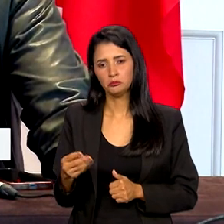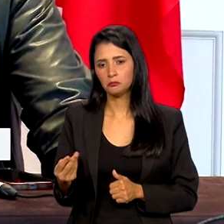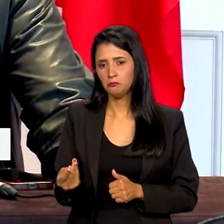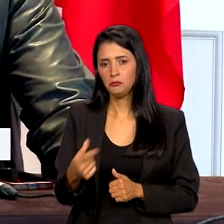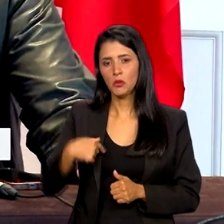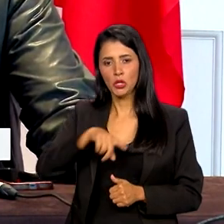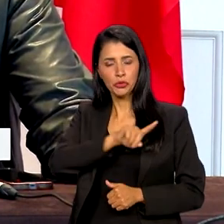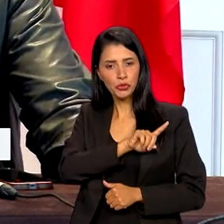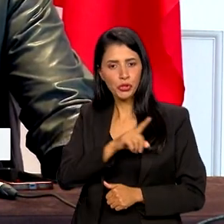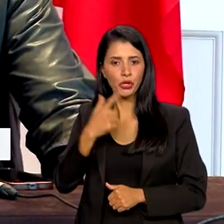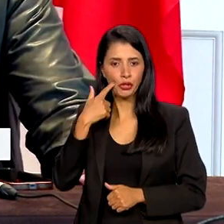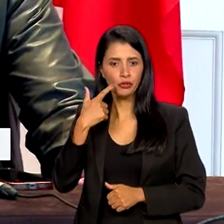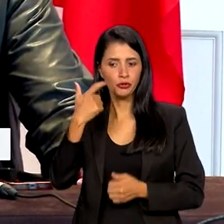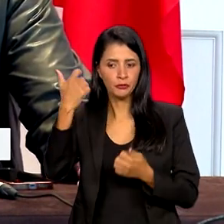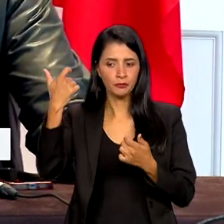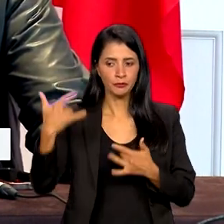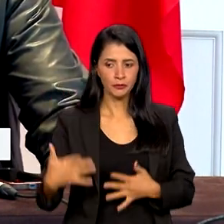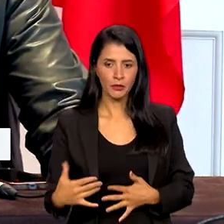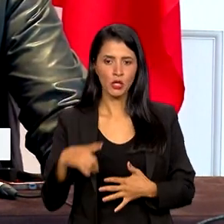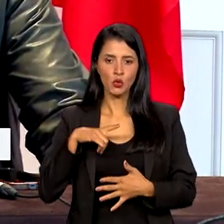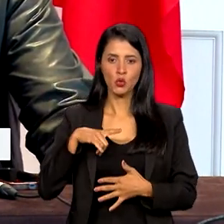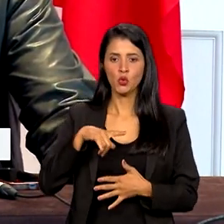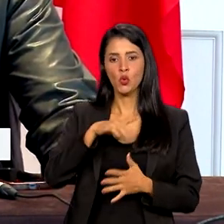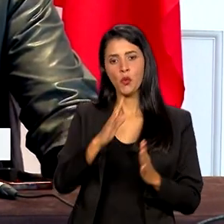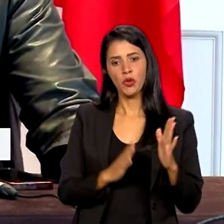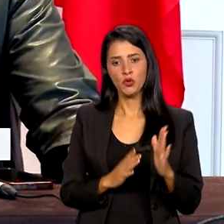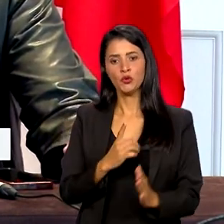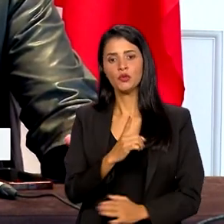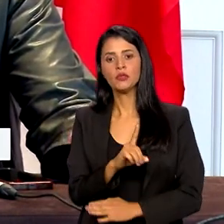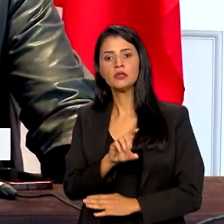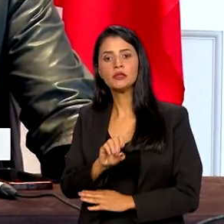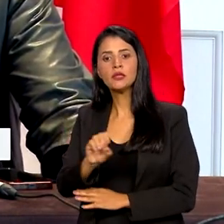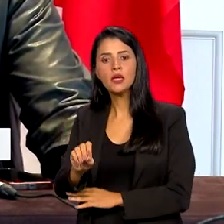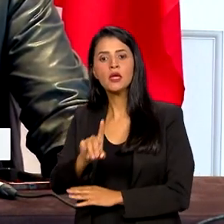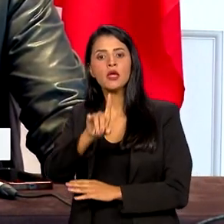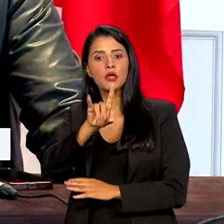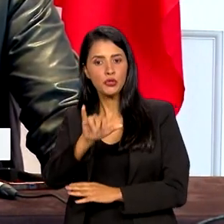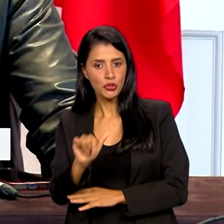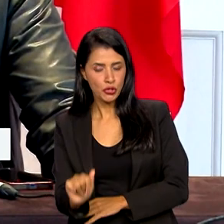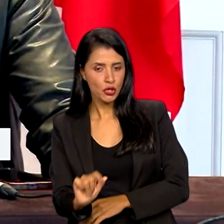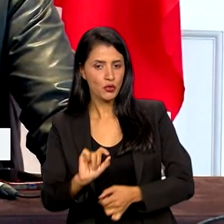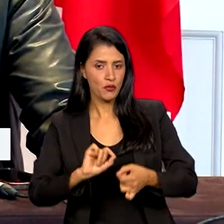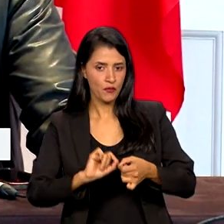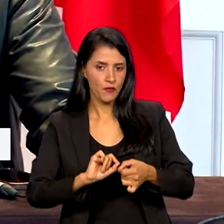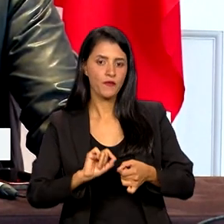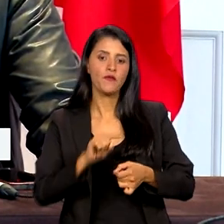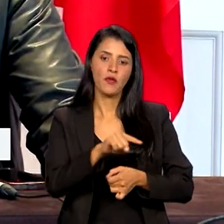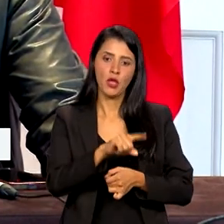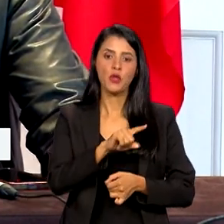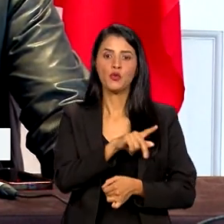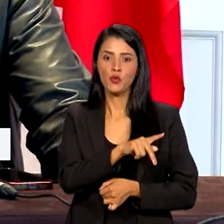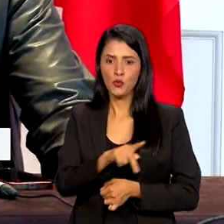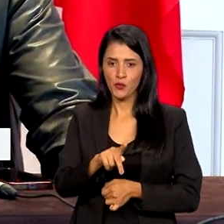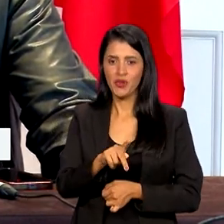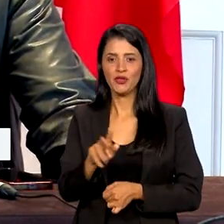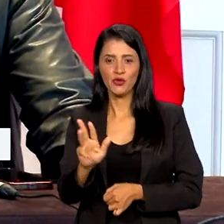a gente prestar conta dos 100 dias das realizações do governo do presidente